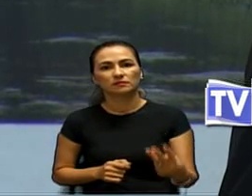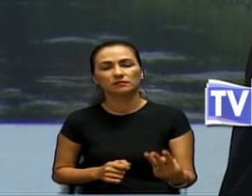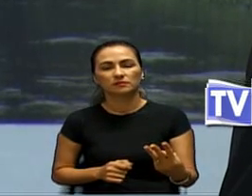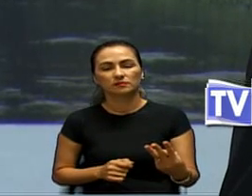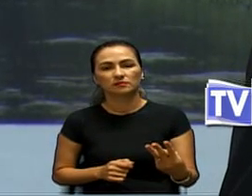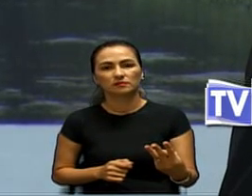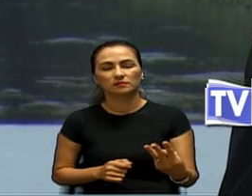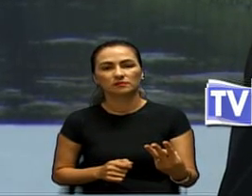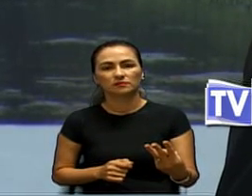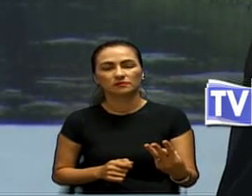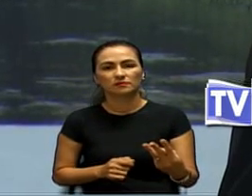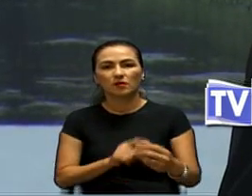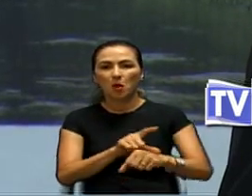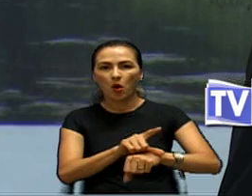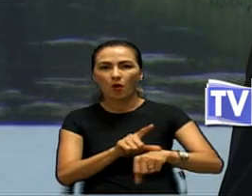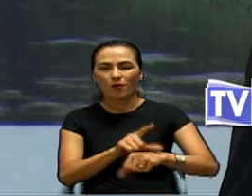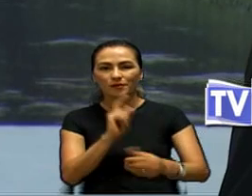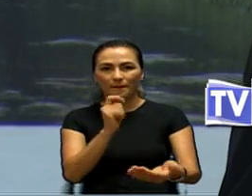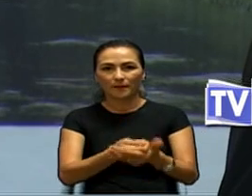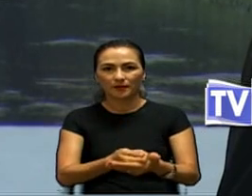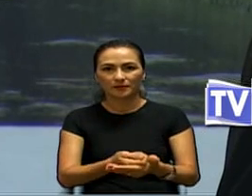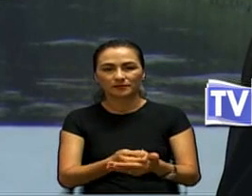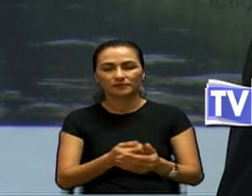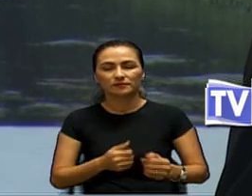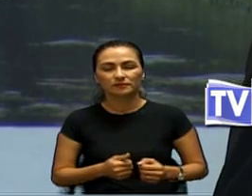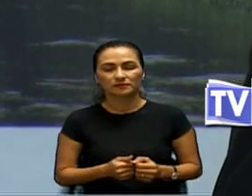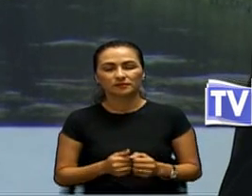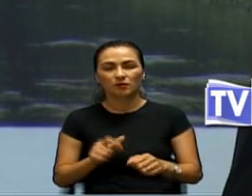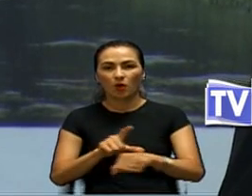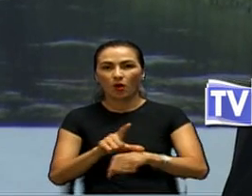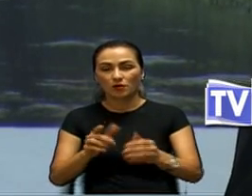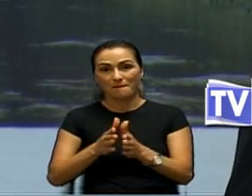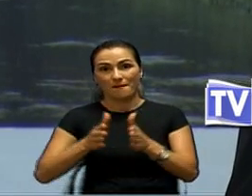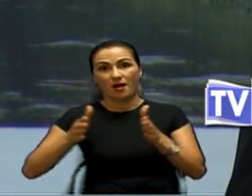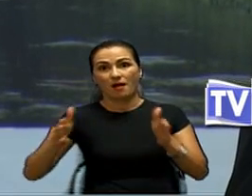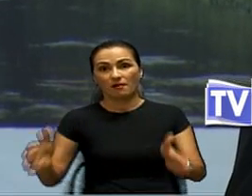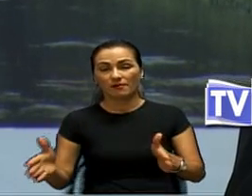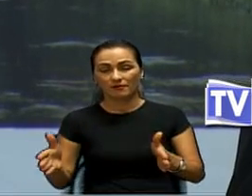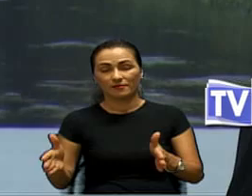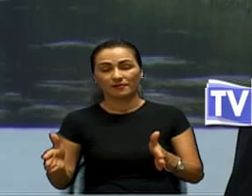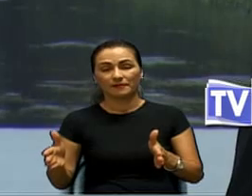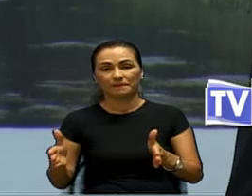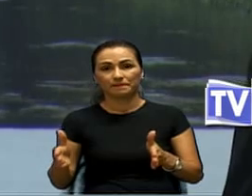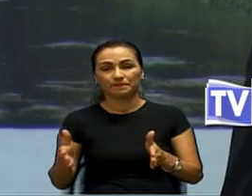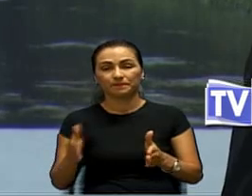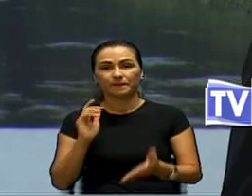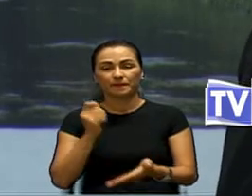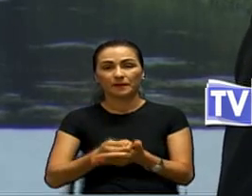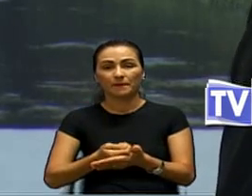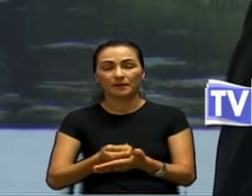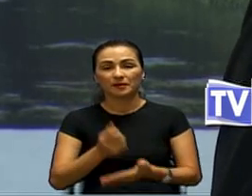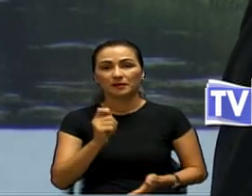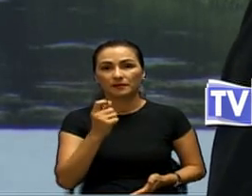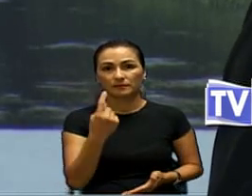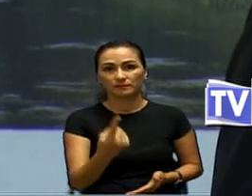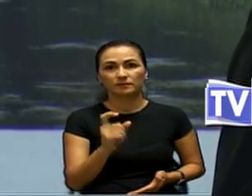R$ 673 para o comércio tipo 3 e o comércio tipo 4 passa de R$ 634 para